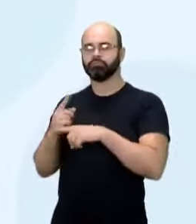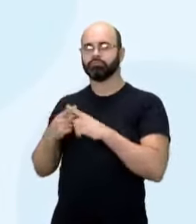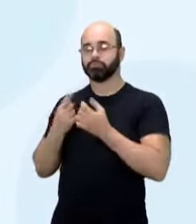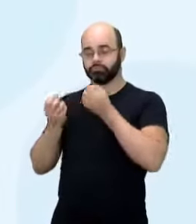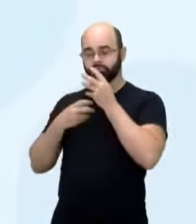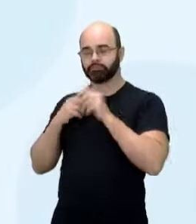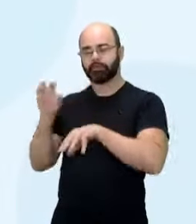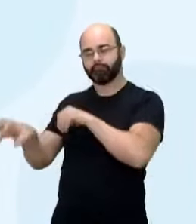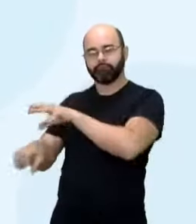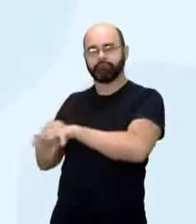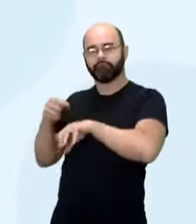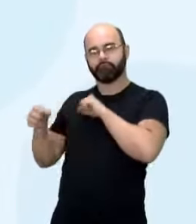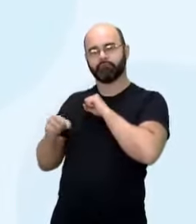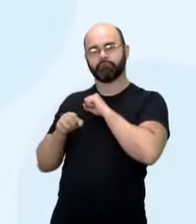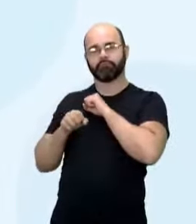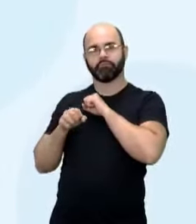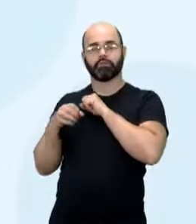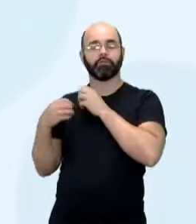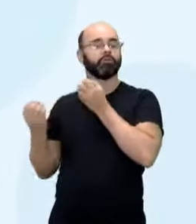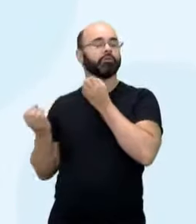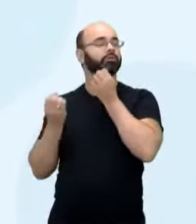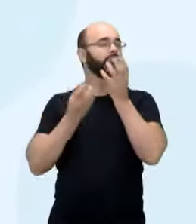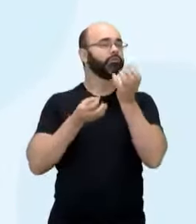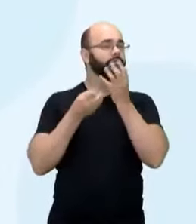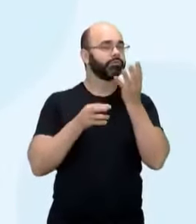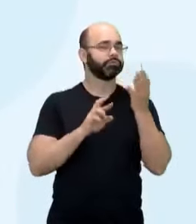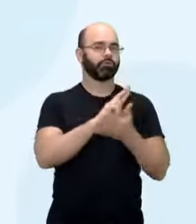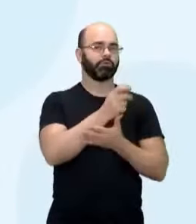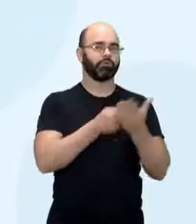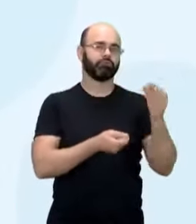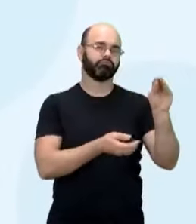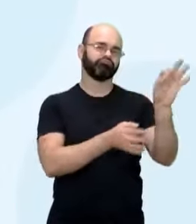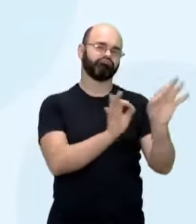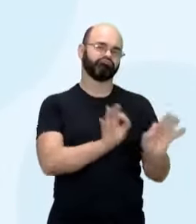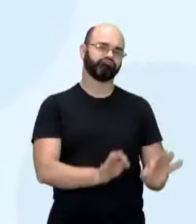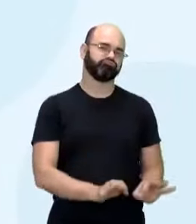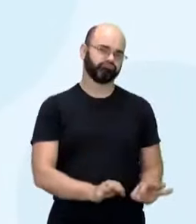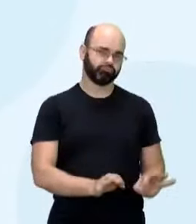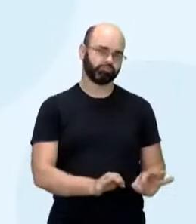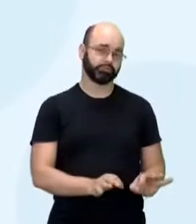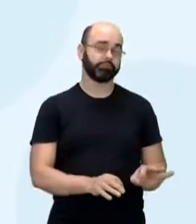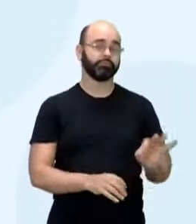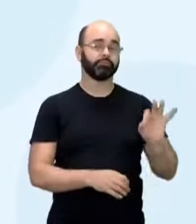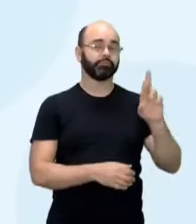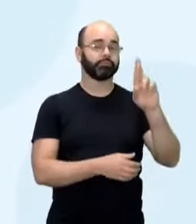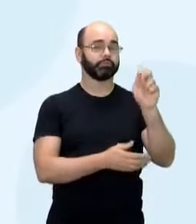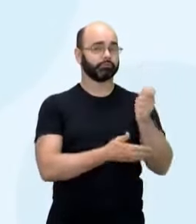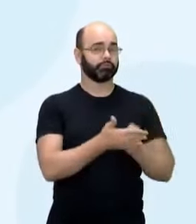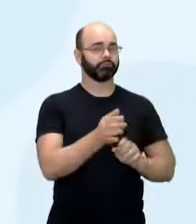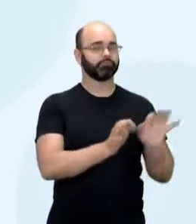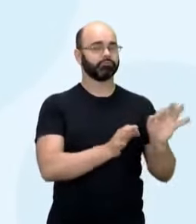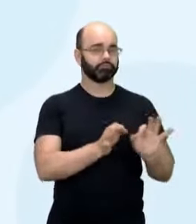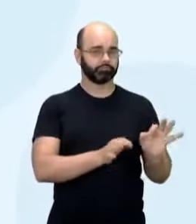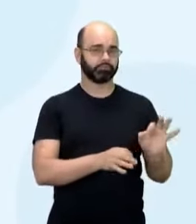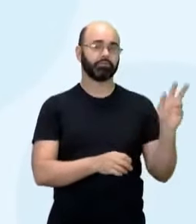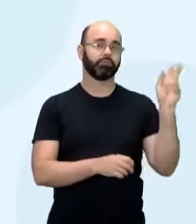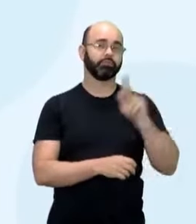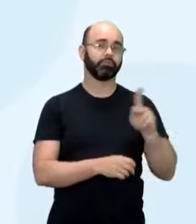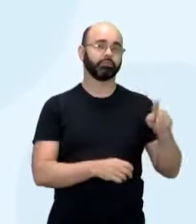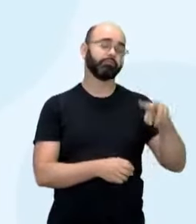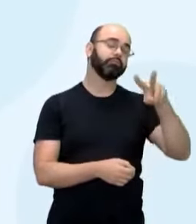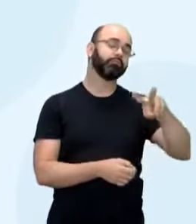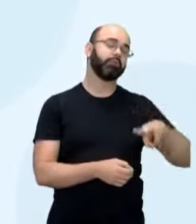as devolutivas, para que a gente tenha os relatórios, para que esses relatórios possam ser usados pelos nossos